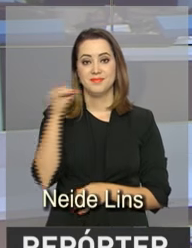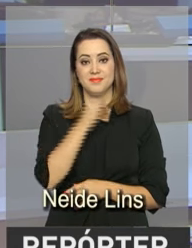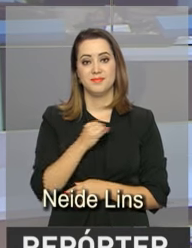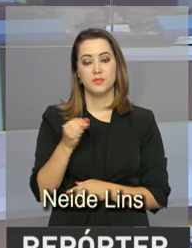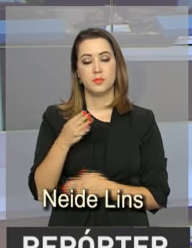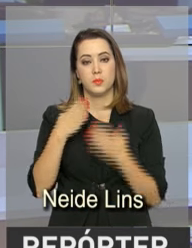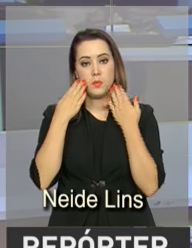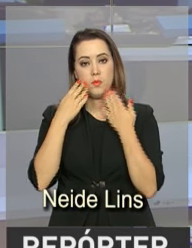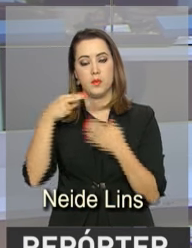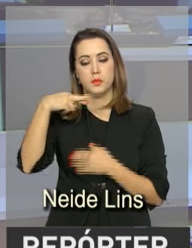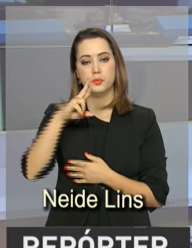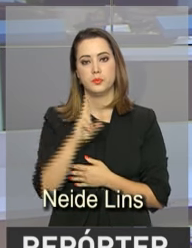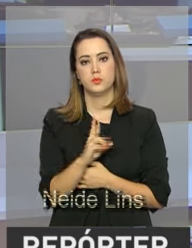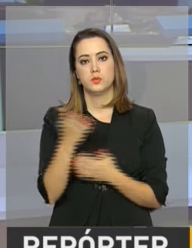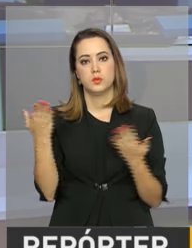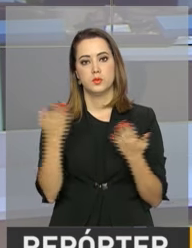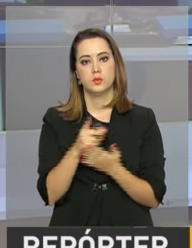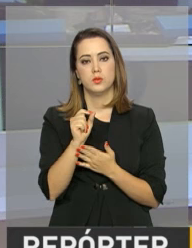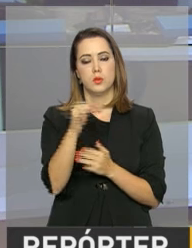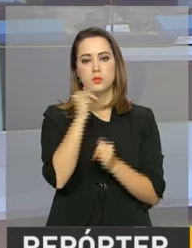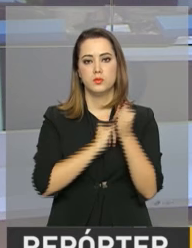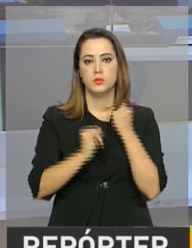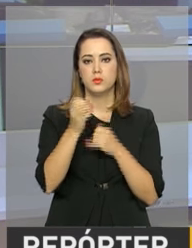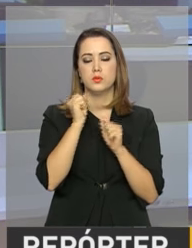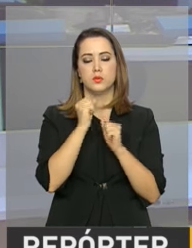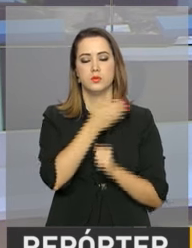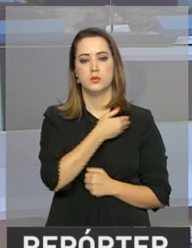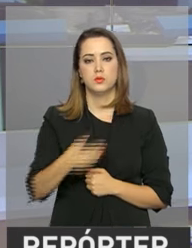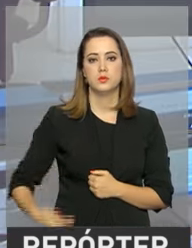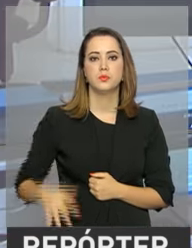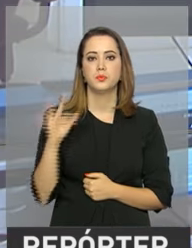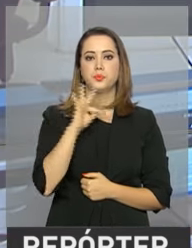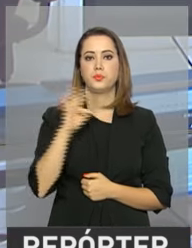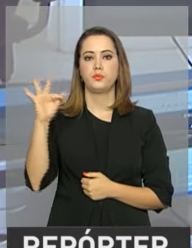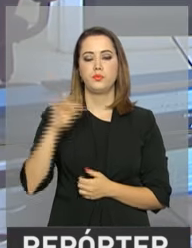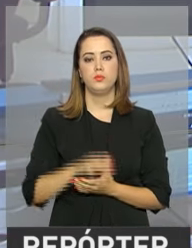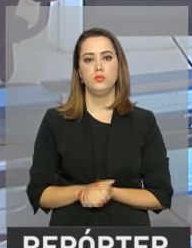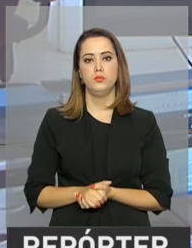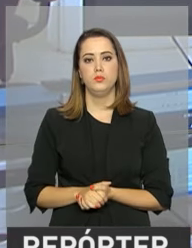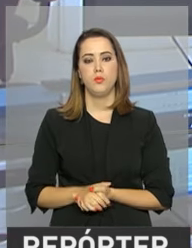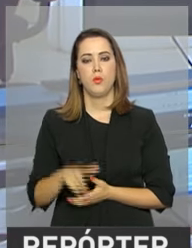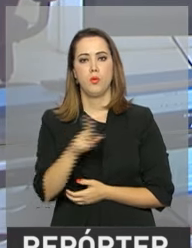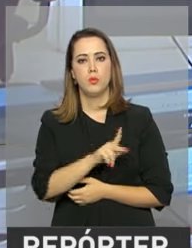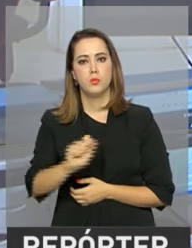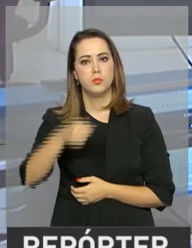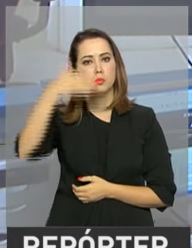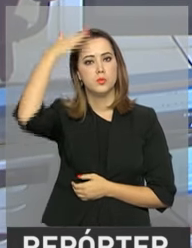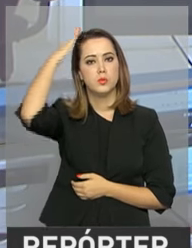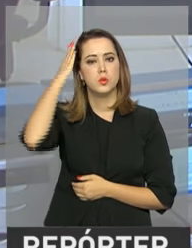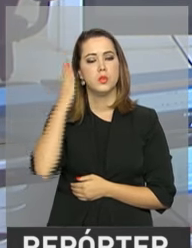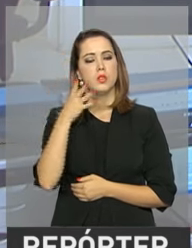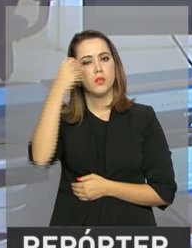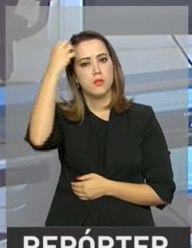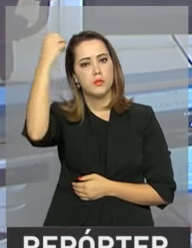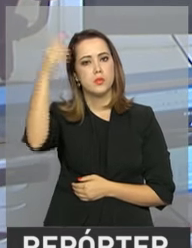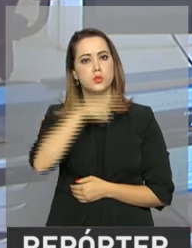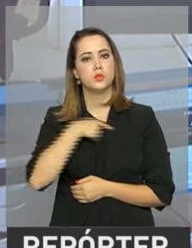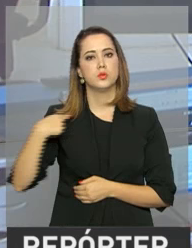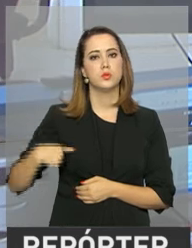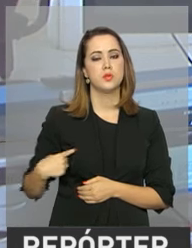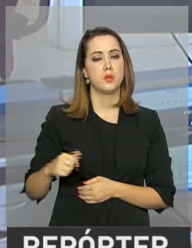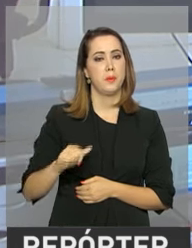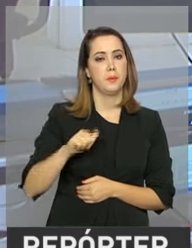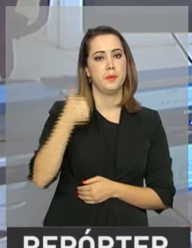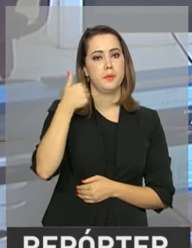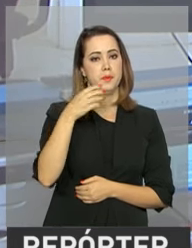Olá, o repórter NBR está no ar com as informações do governo federal. Michel Temer está a caminho da China para a primeira viagem